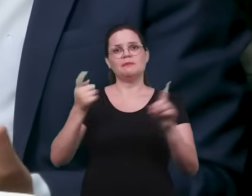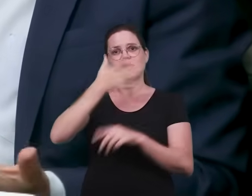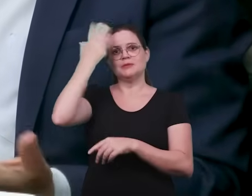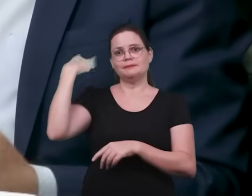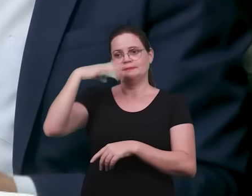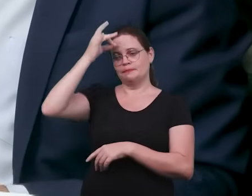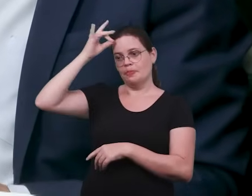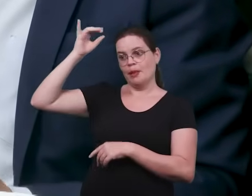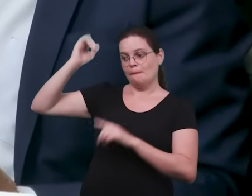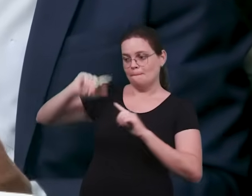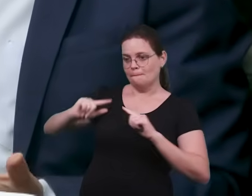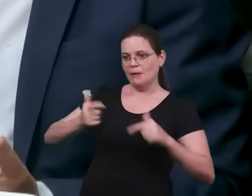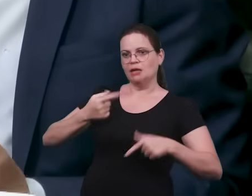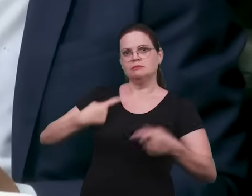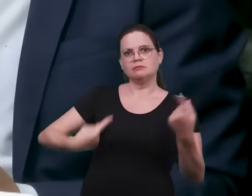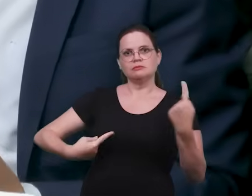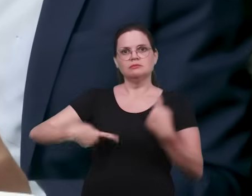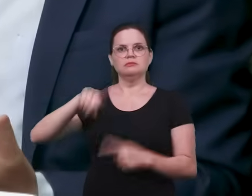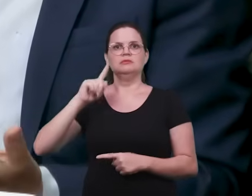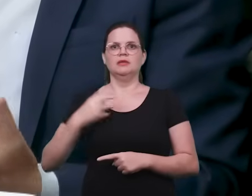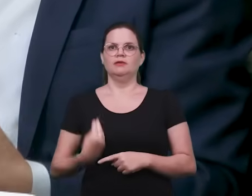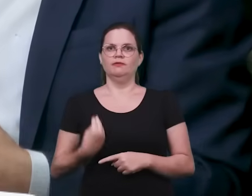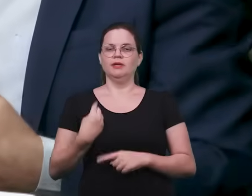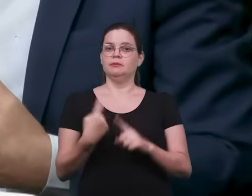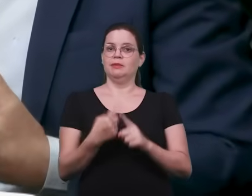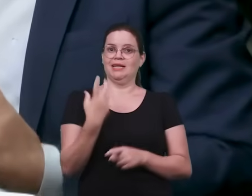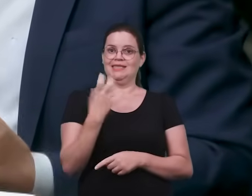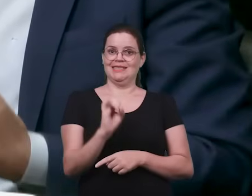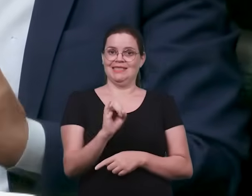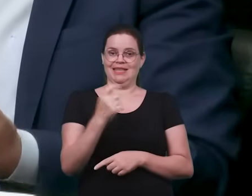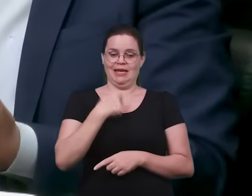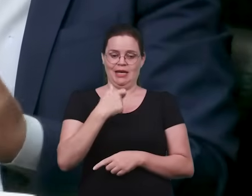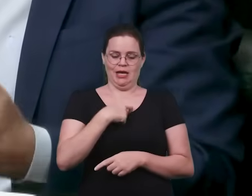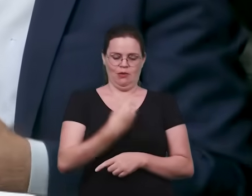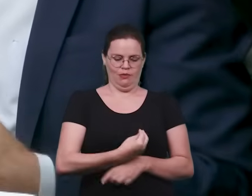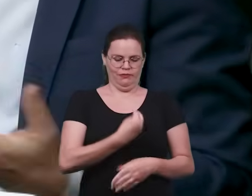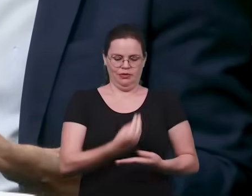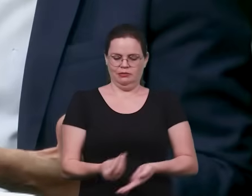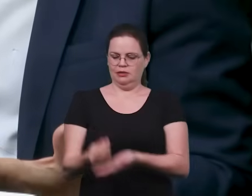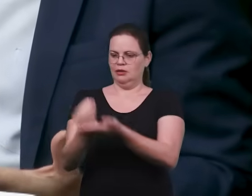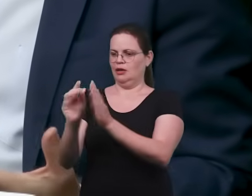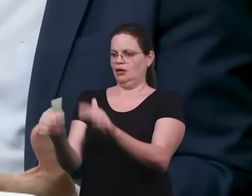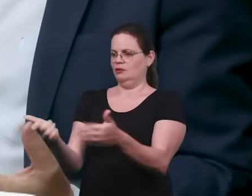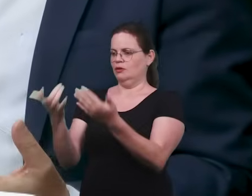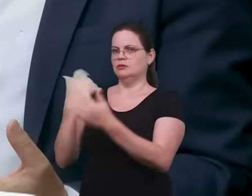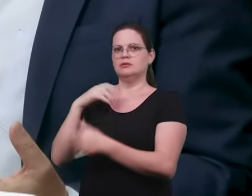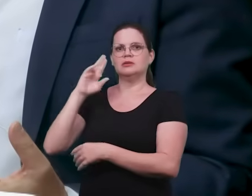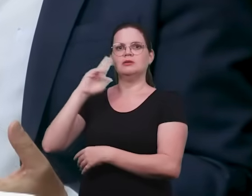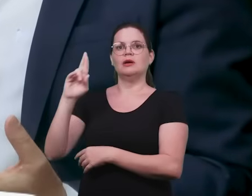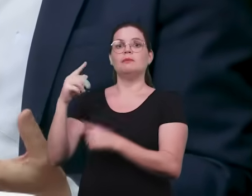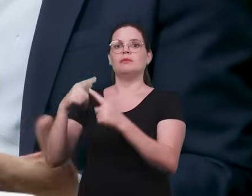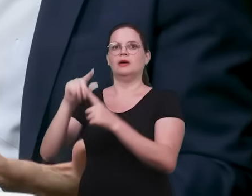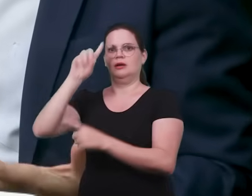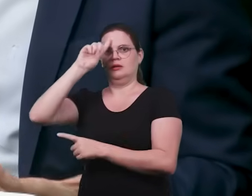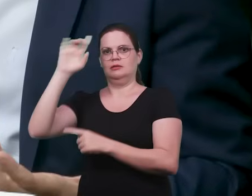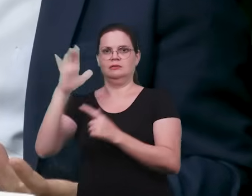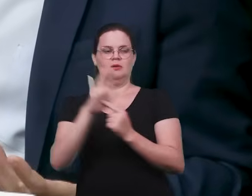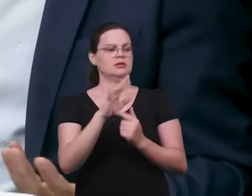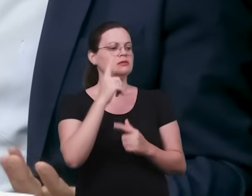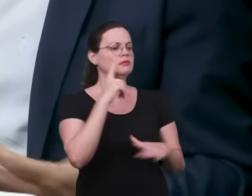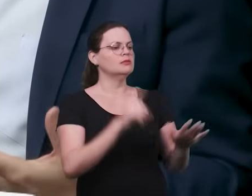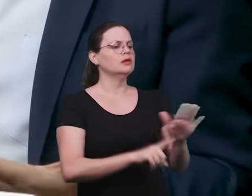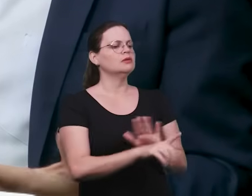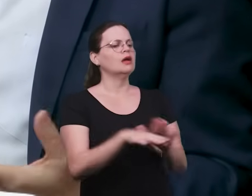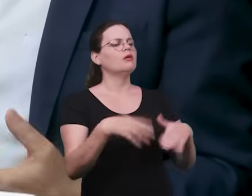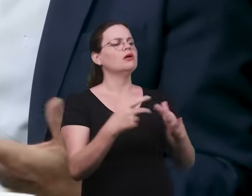Diniz citou o Salmo, né? Entrega o teu caminho. Então, quando o homem entrega o teu caminho, ele pergunta assim: qual é o seu caminho?